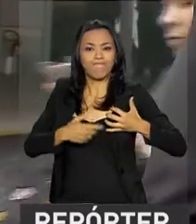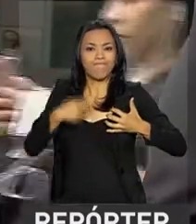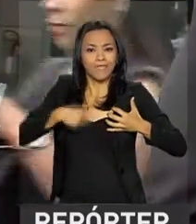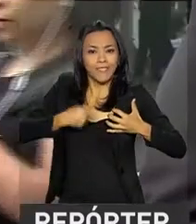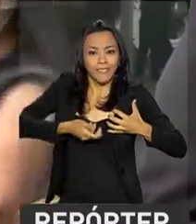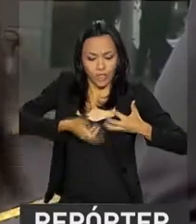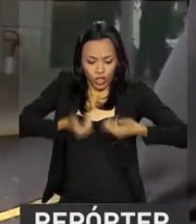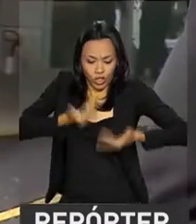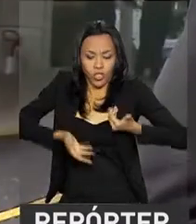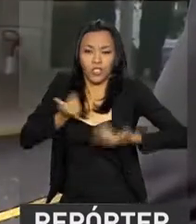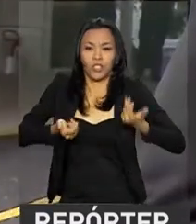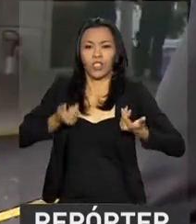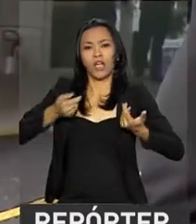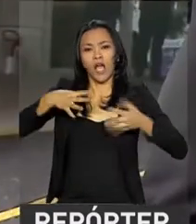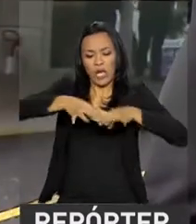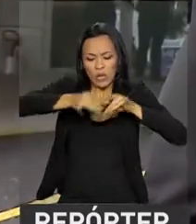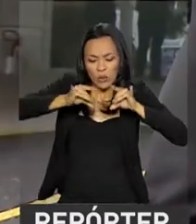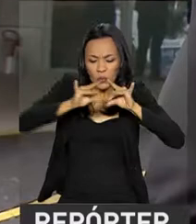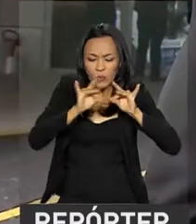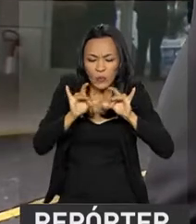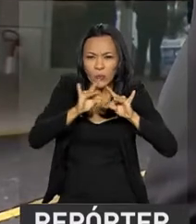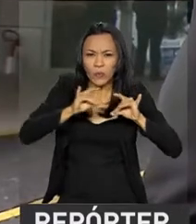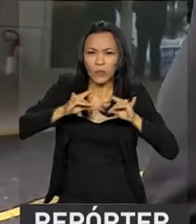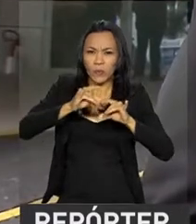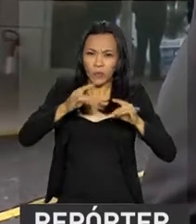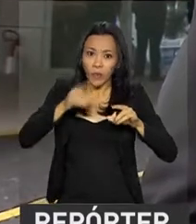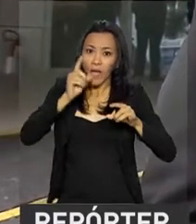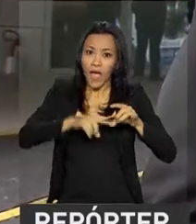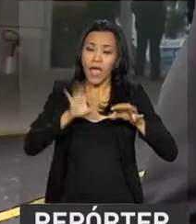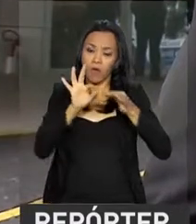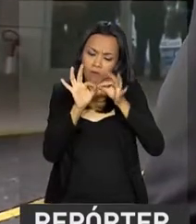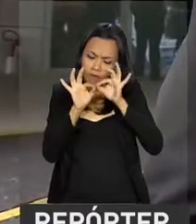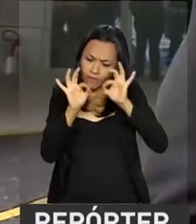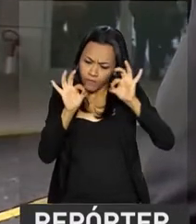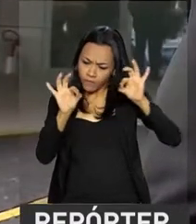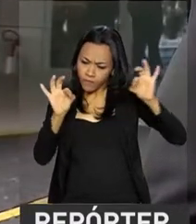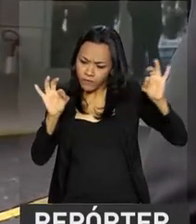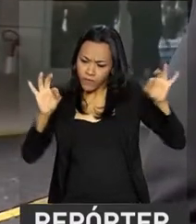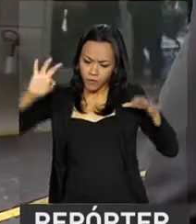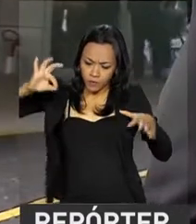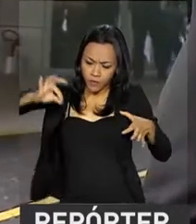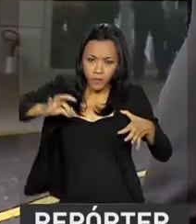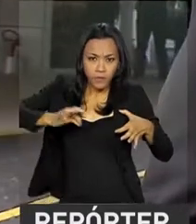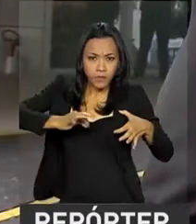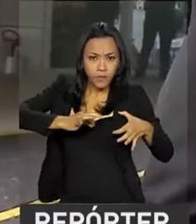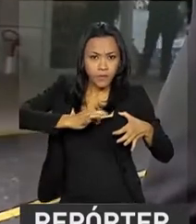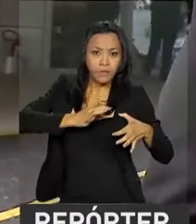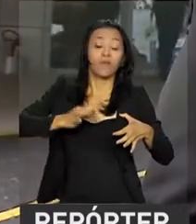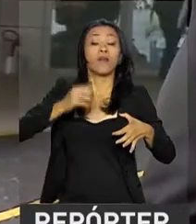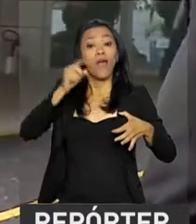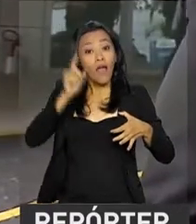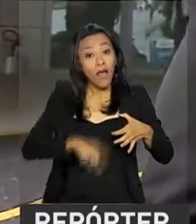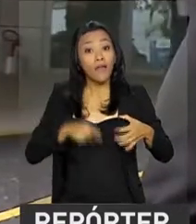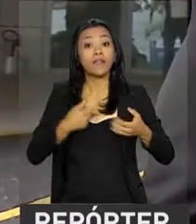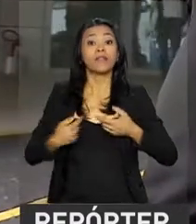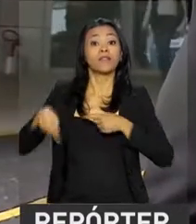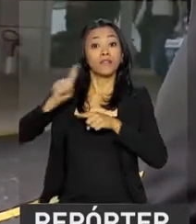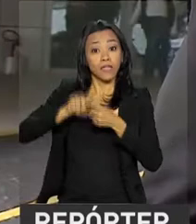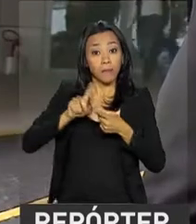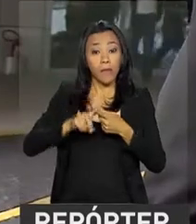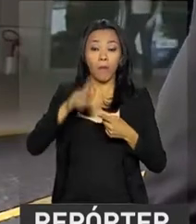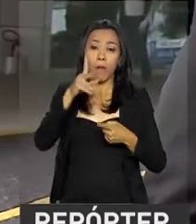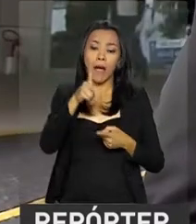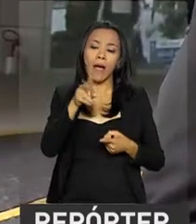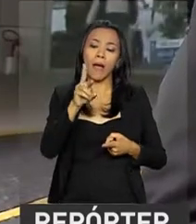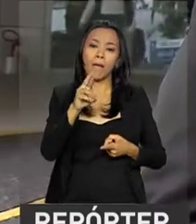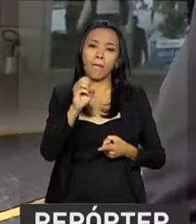por placas de gordura. E isso é feito com o uso de um catéter com um pequeno balão na ponta. Já o estente é uma prótese de malha